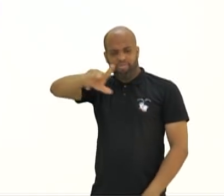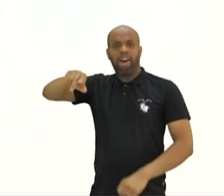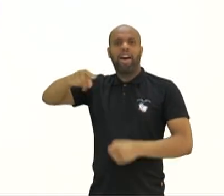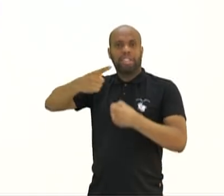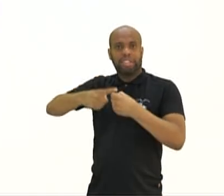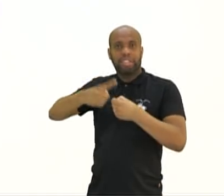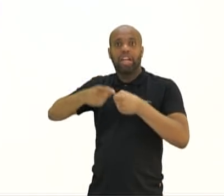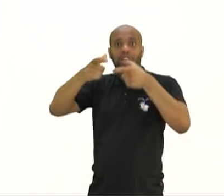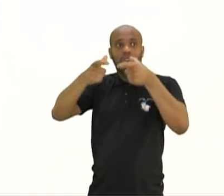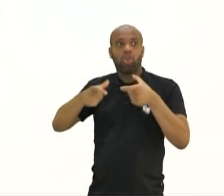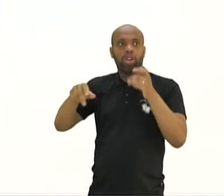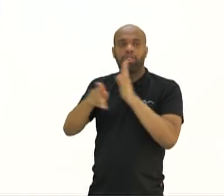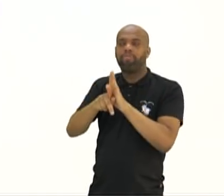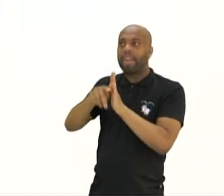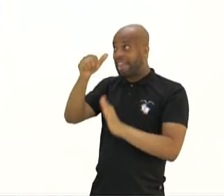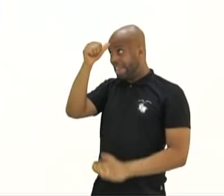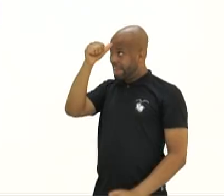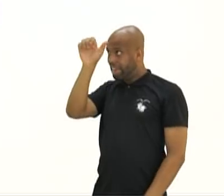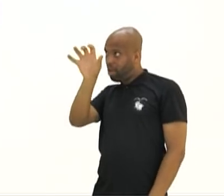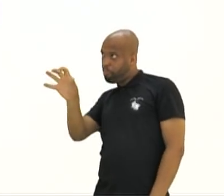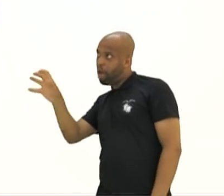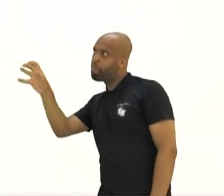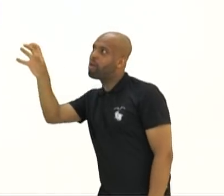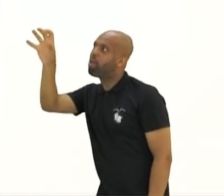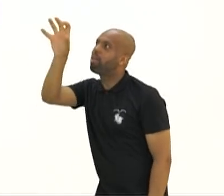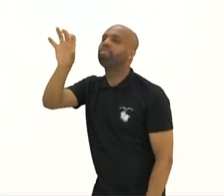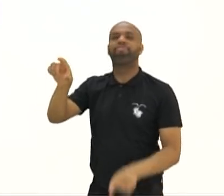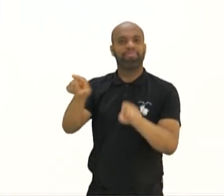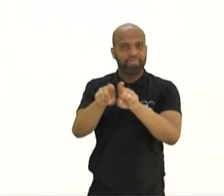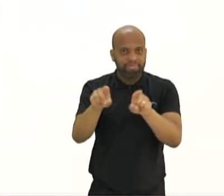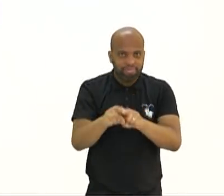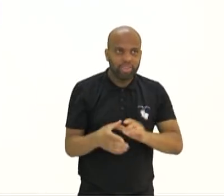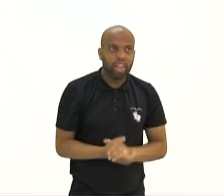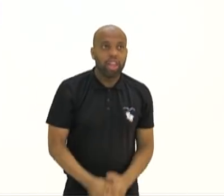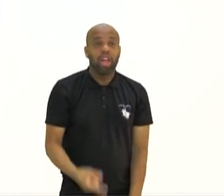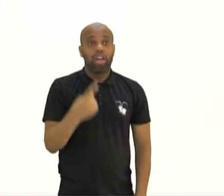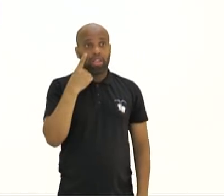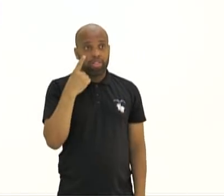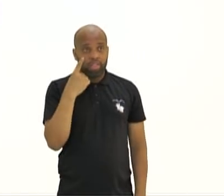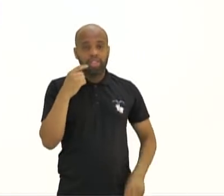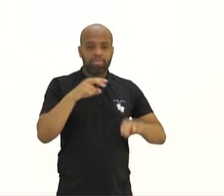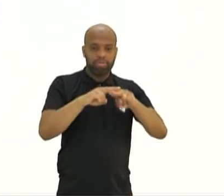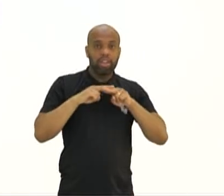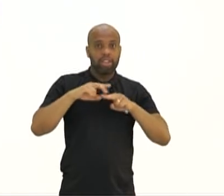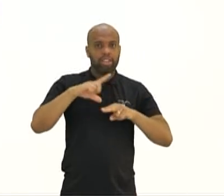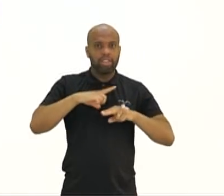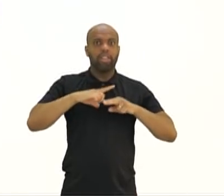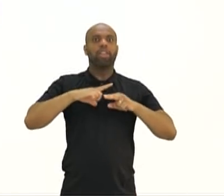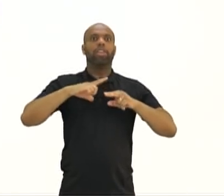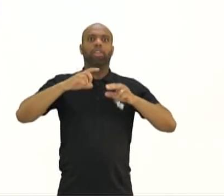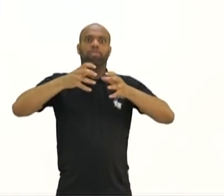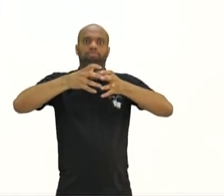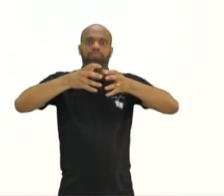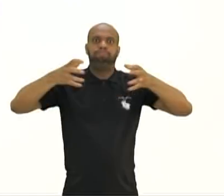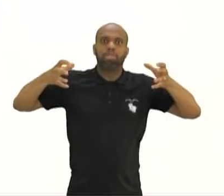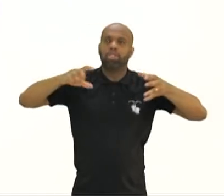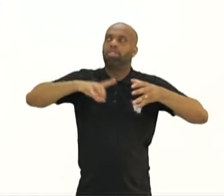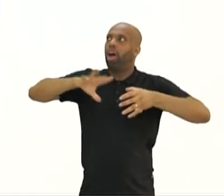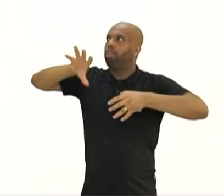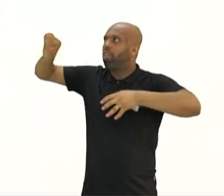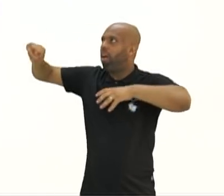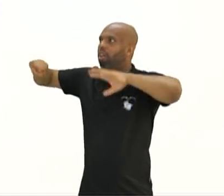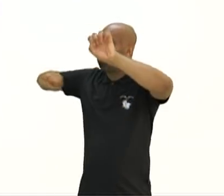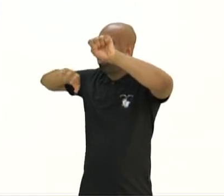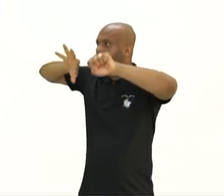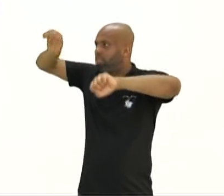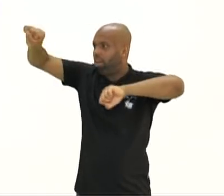nas Índias, e ali eles foram estabelecendo. Olha, apesar de eles terem toda essa dimensão, todo esse